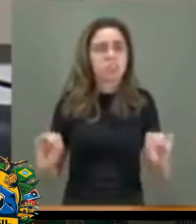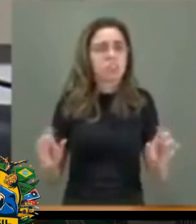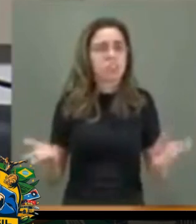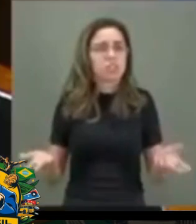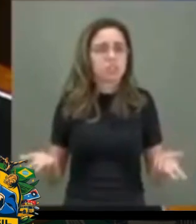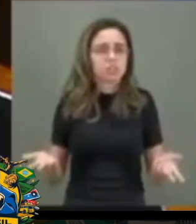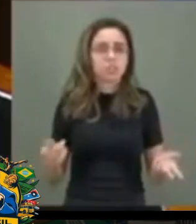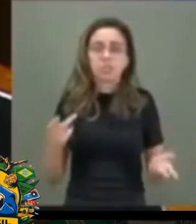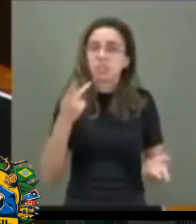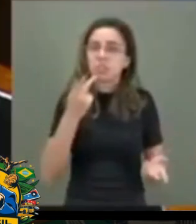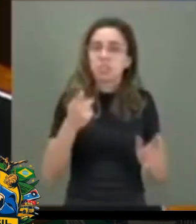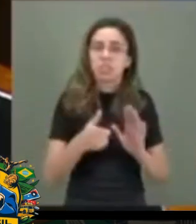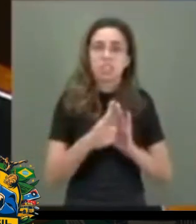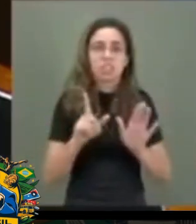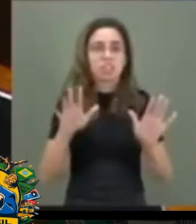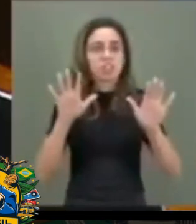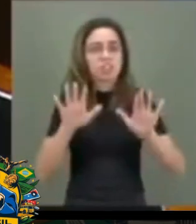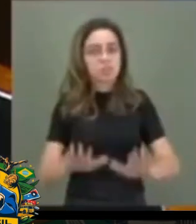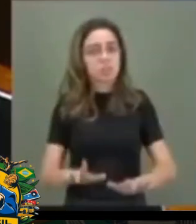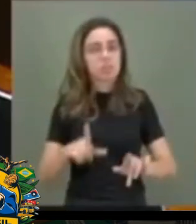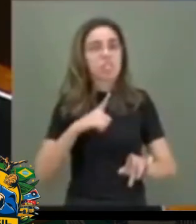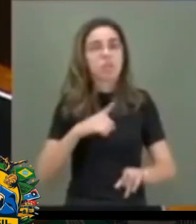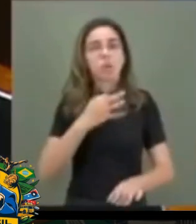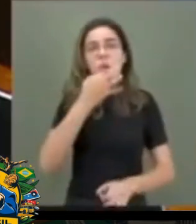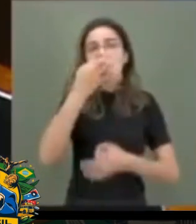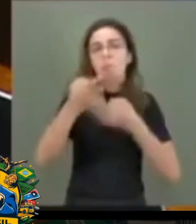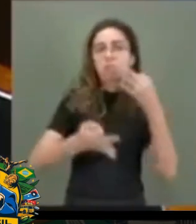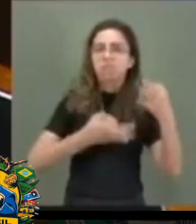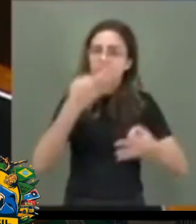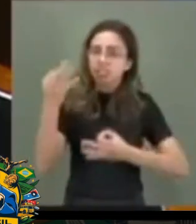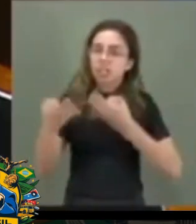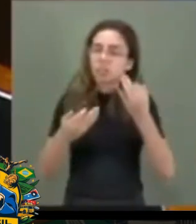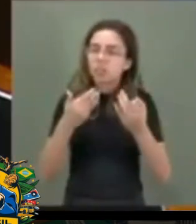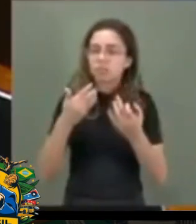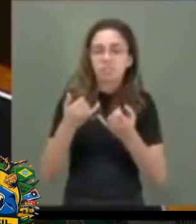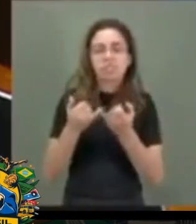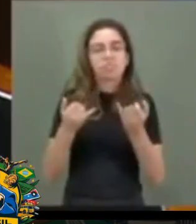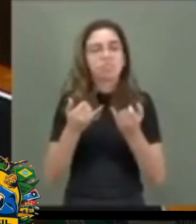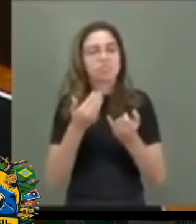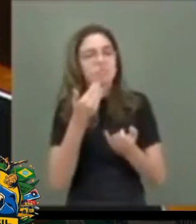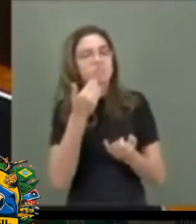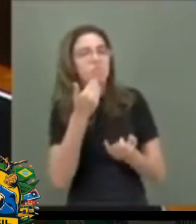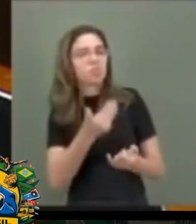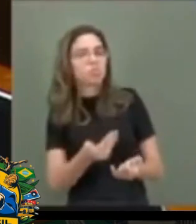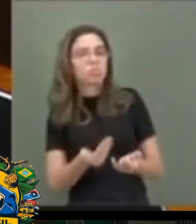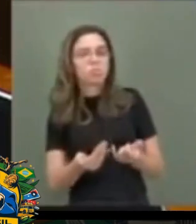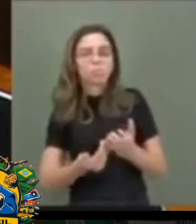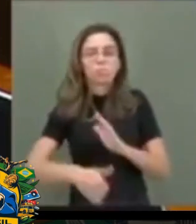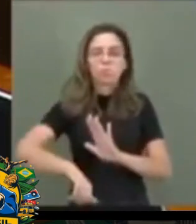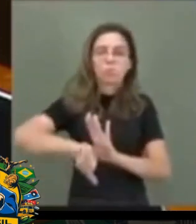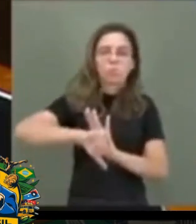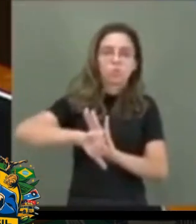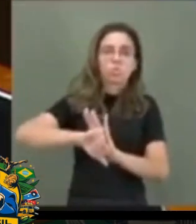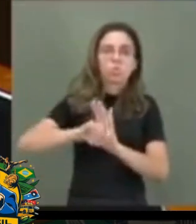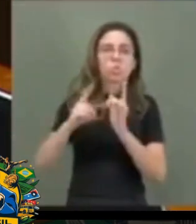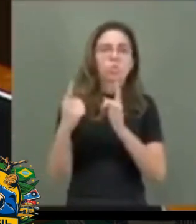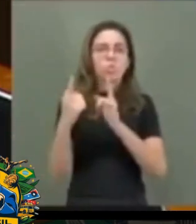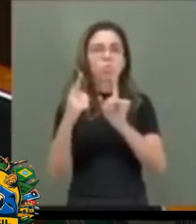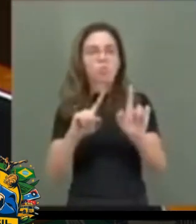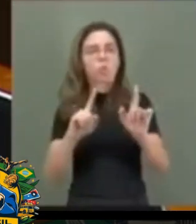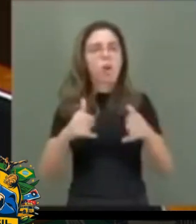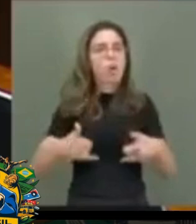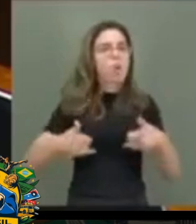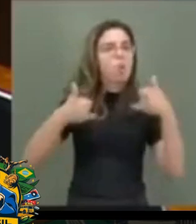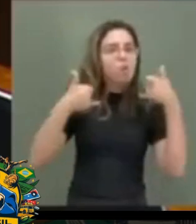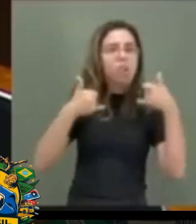senhor mencionou que ele foi retido porque ele tinha opiniões que flertavam com crimes contra a honra de